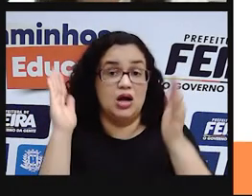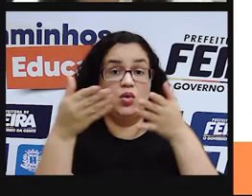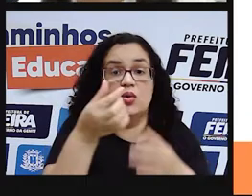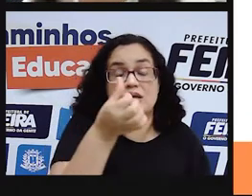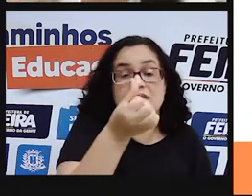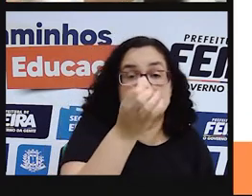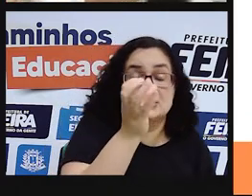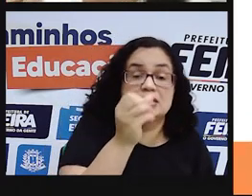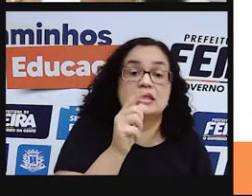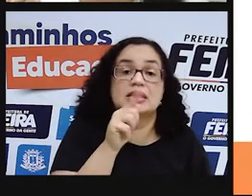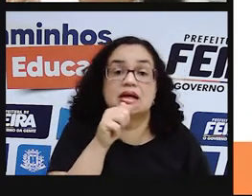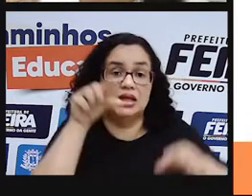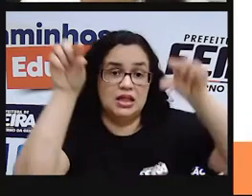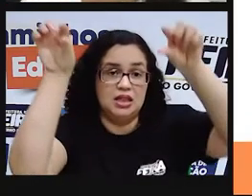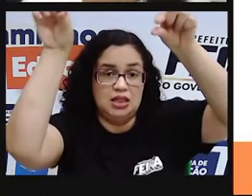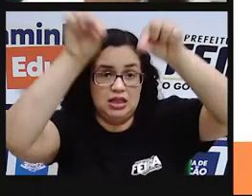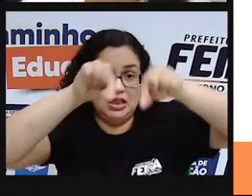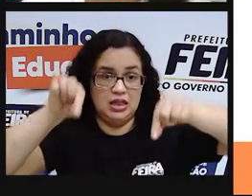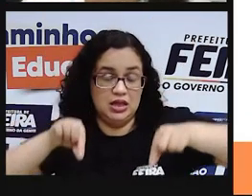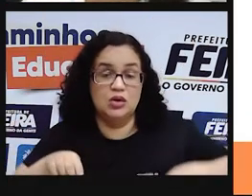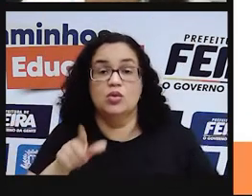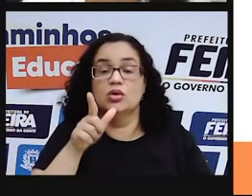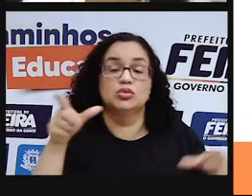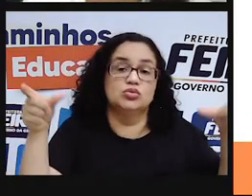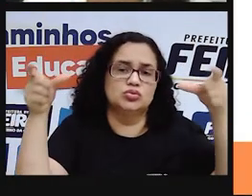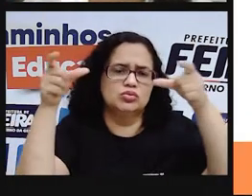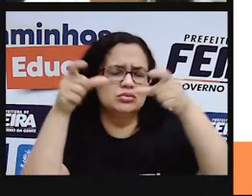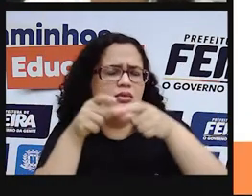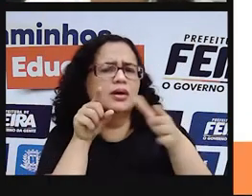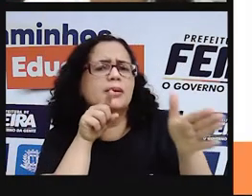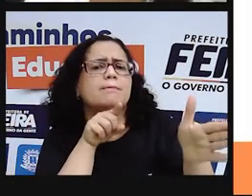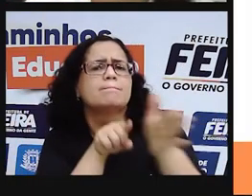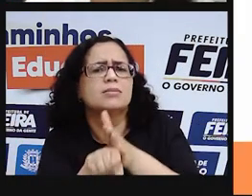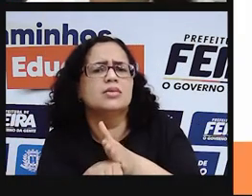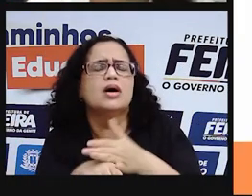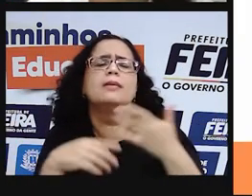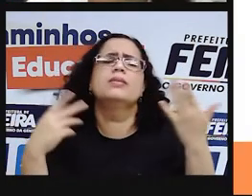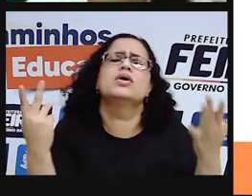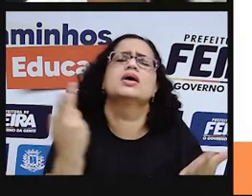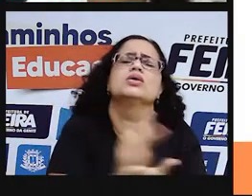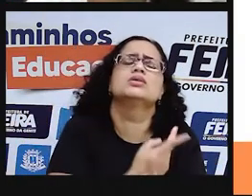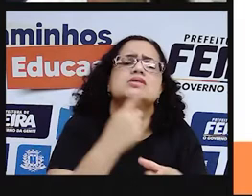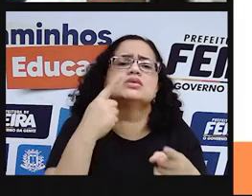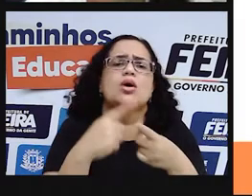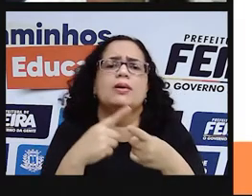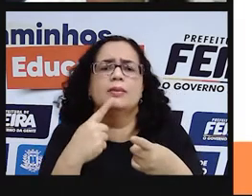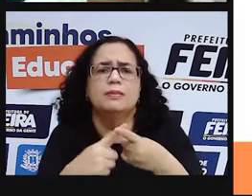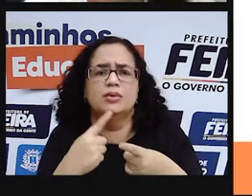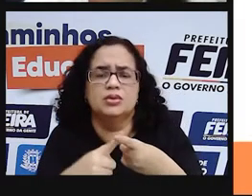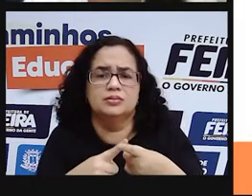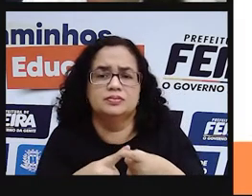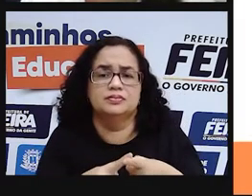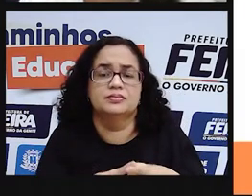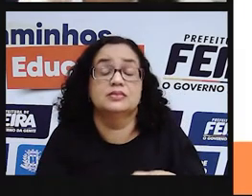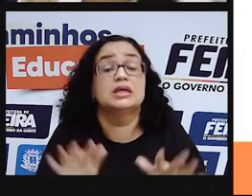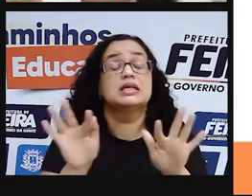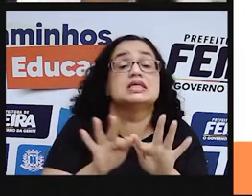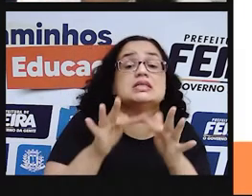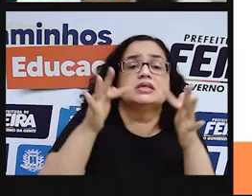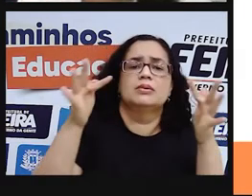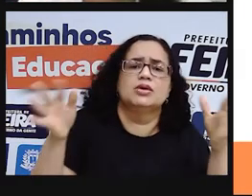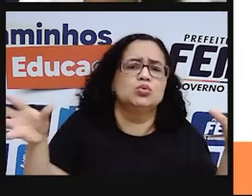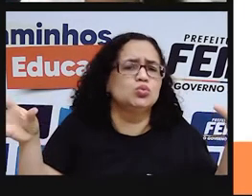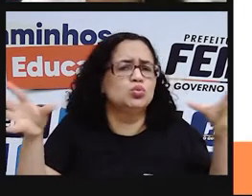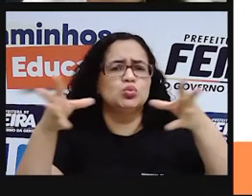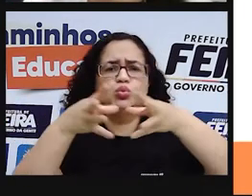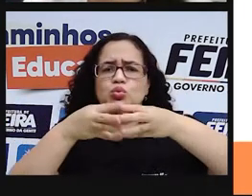60 Lagoas aí a prova Pergunta assim que será que isso já acontecendo simplesmente estão desaparecendo